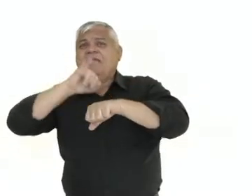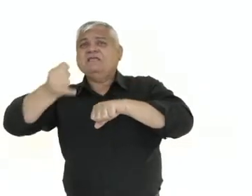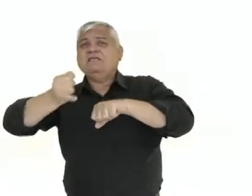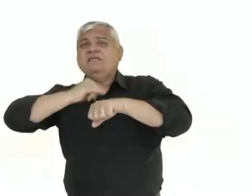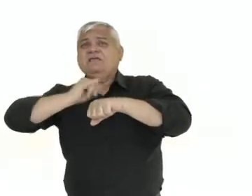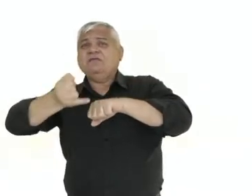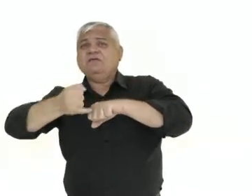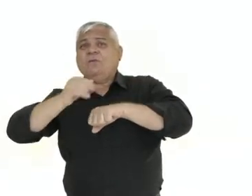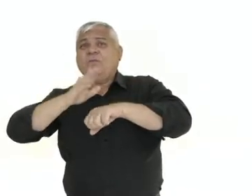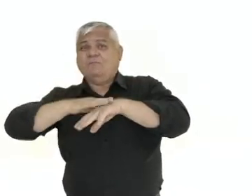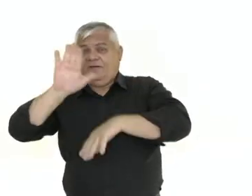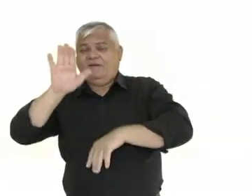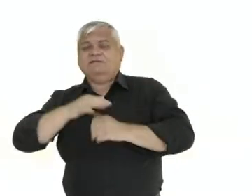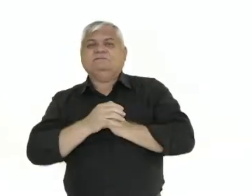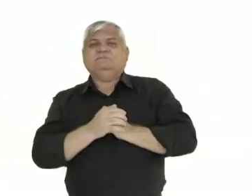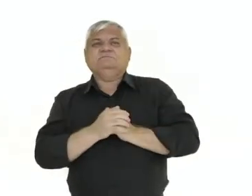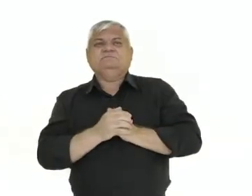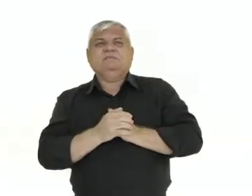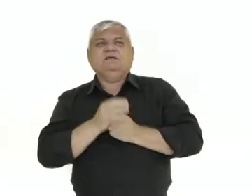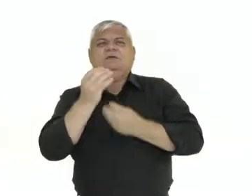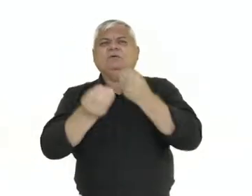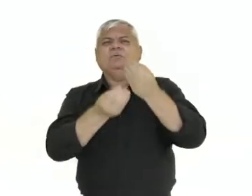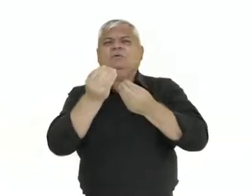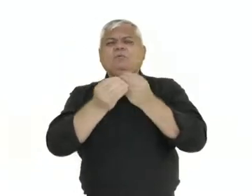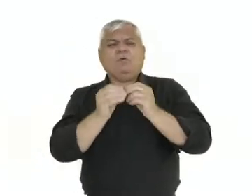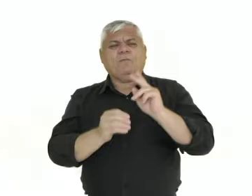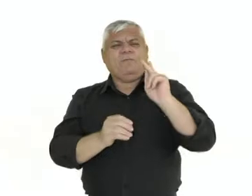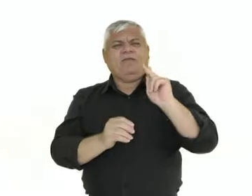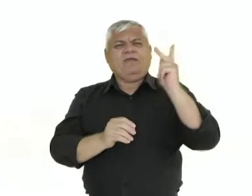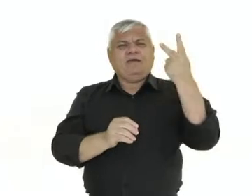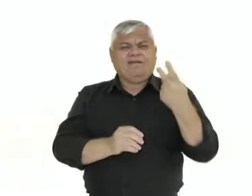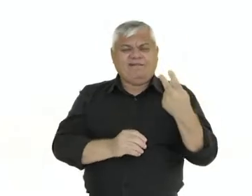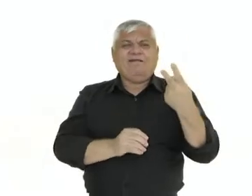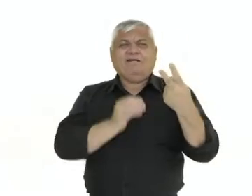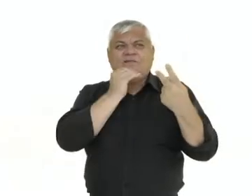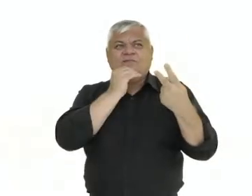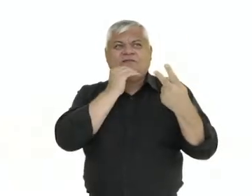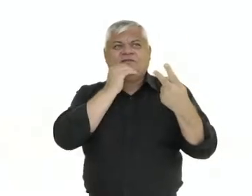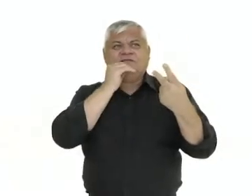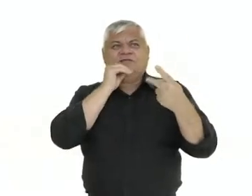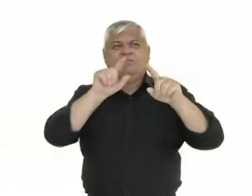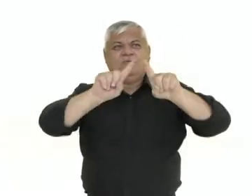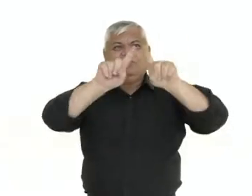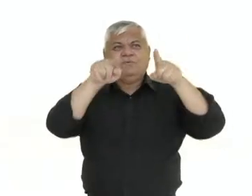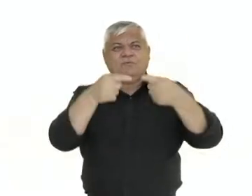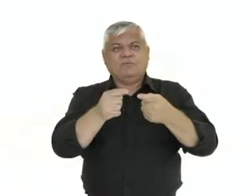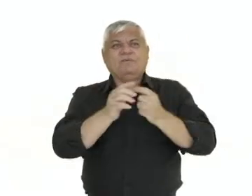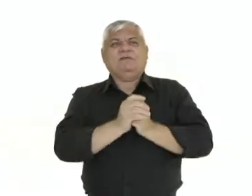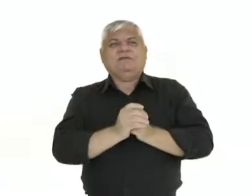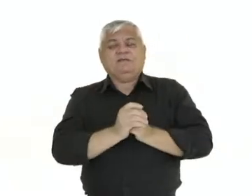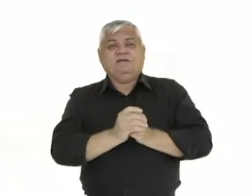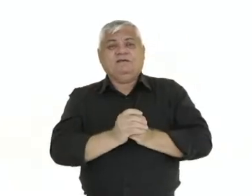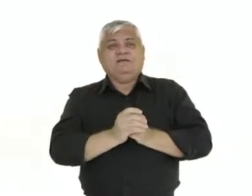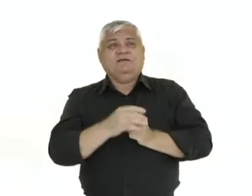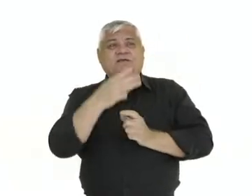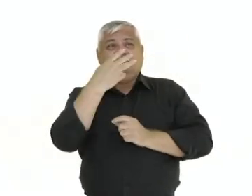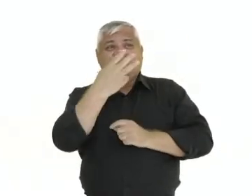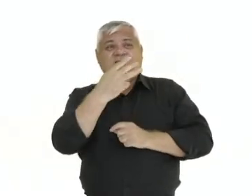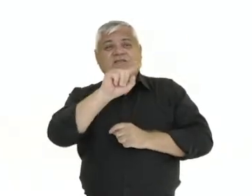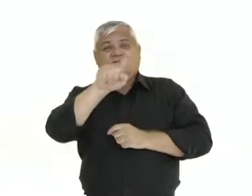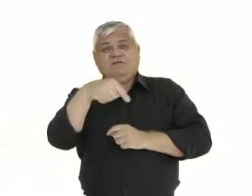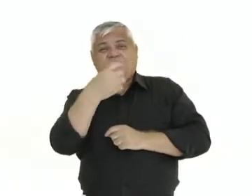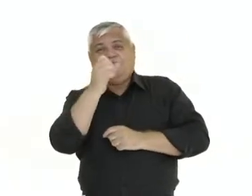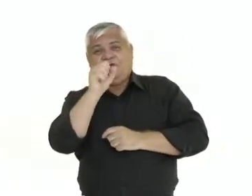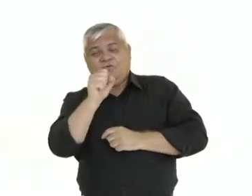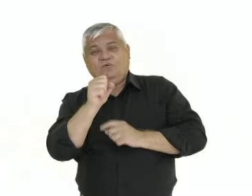por litros. Qual é o pH de uma solução com a concentração 3,8 vezes